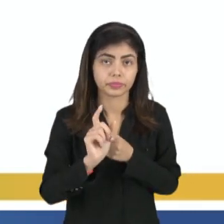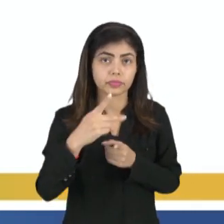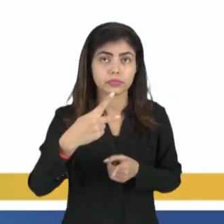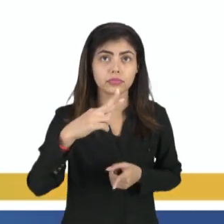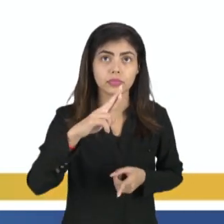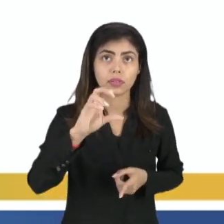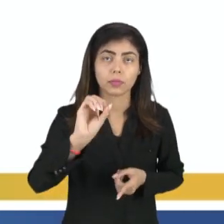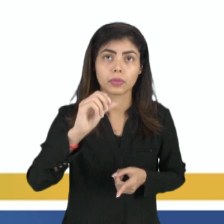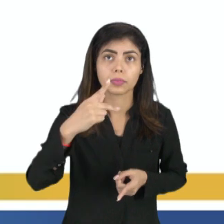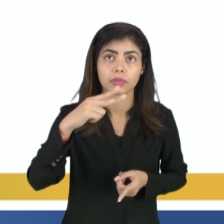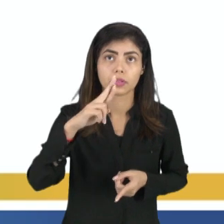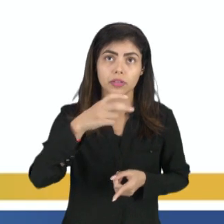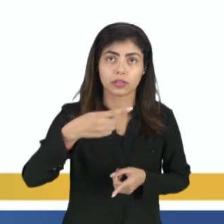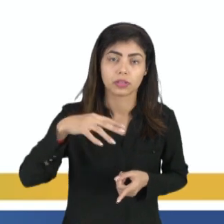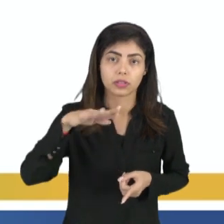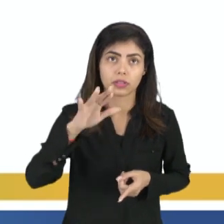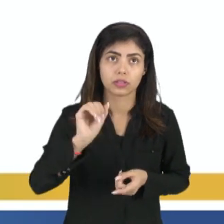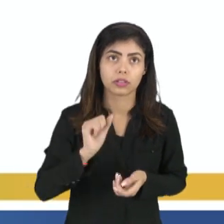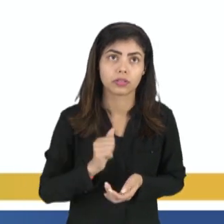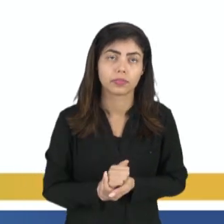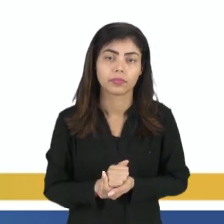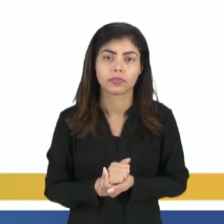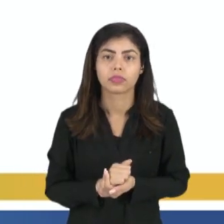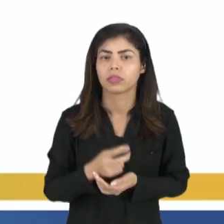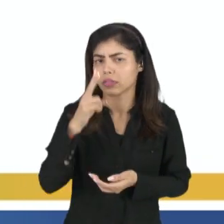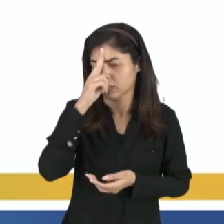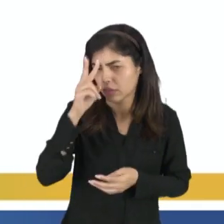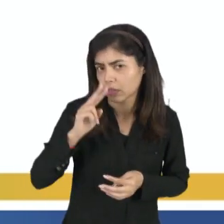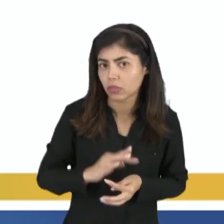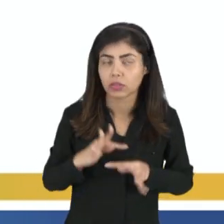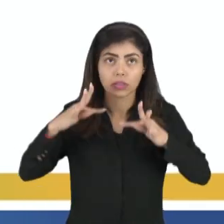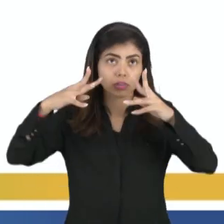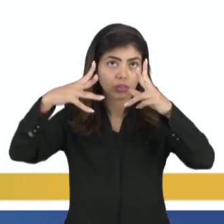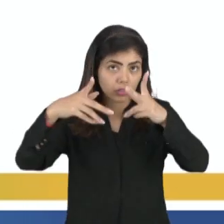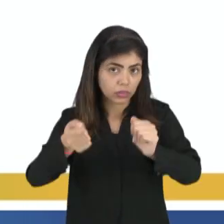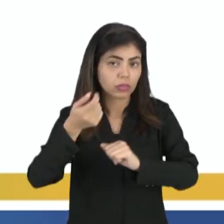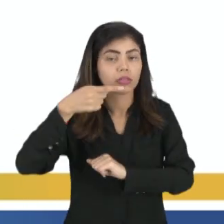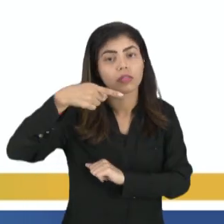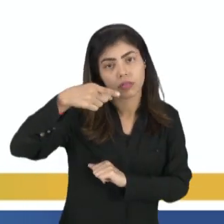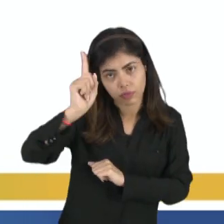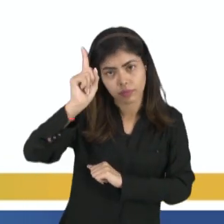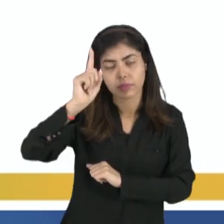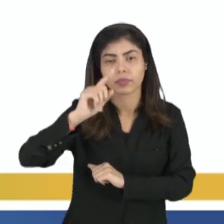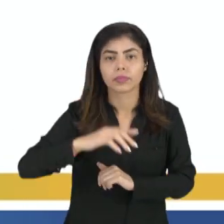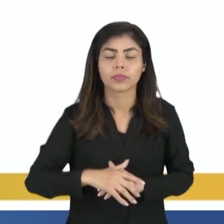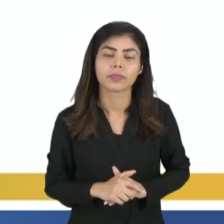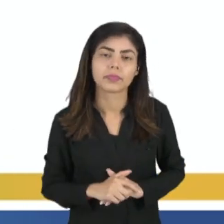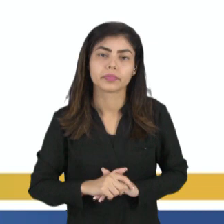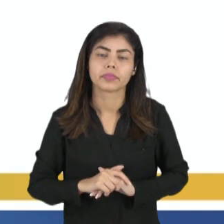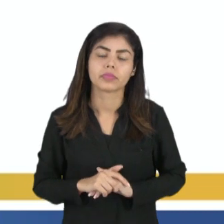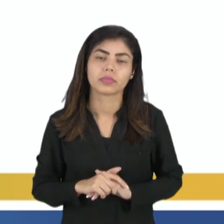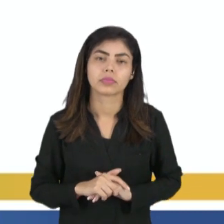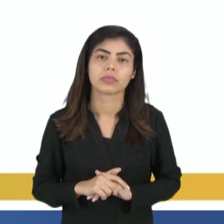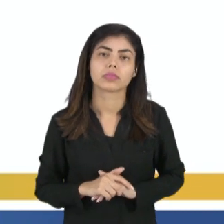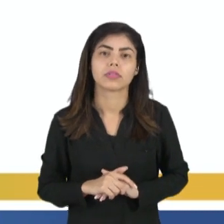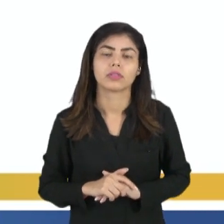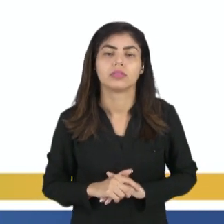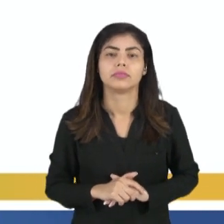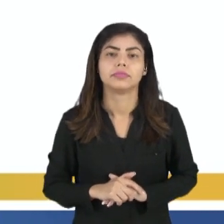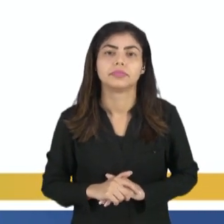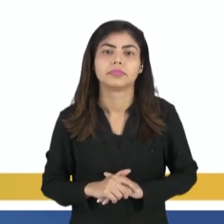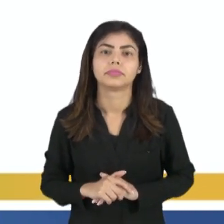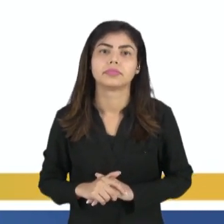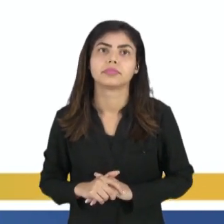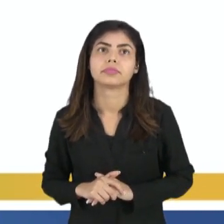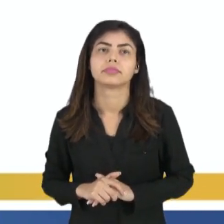de palavras proparoxítonas lembrem-se crianças que todas que são proparoxítonas elas